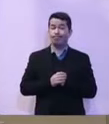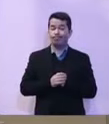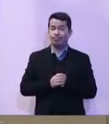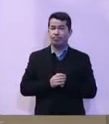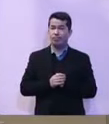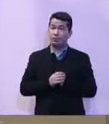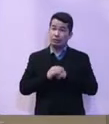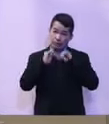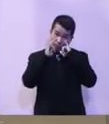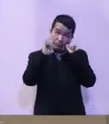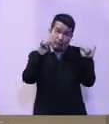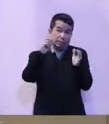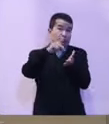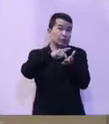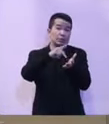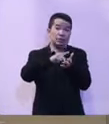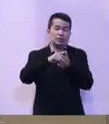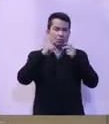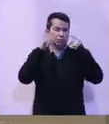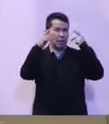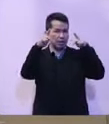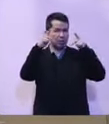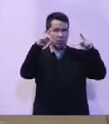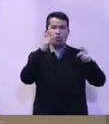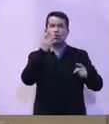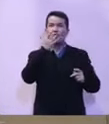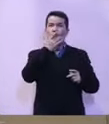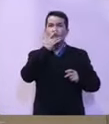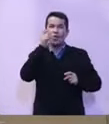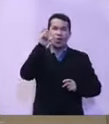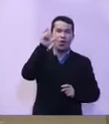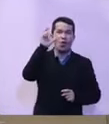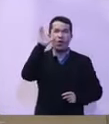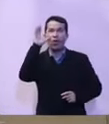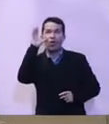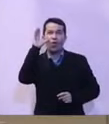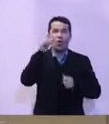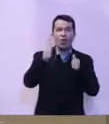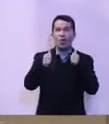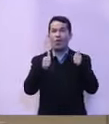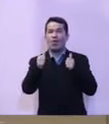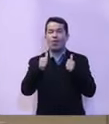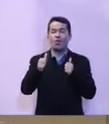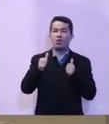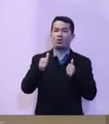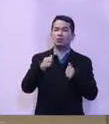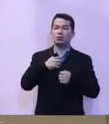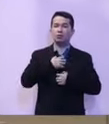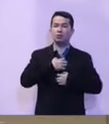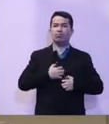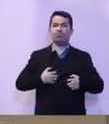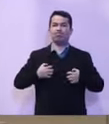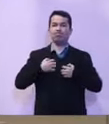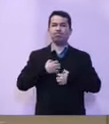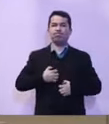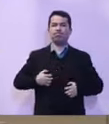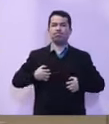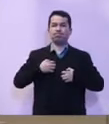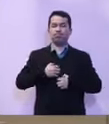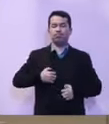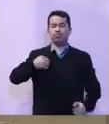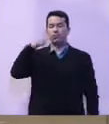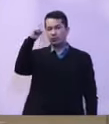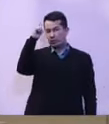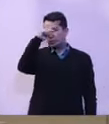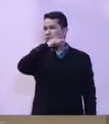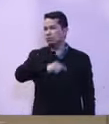mensagem gostosa de ouvir. Especialmente se você não estiver preparado para se encontrar com o Senhor. É por isso que a Bíblia,